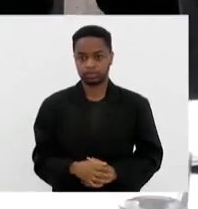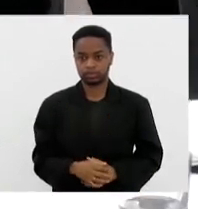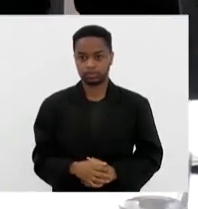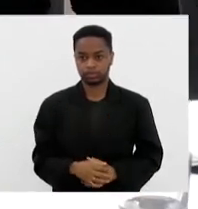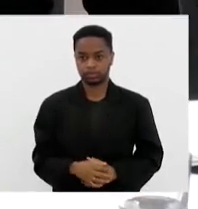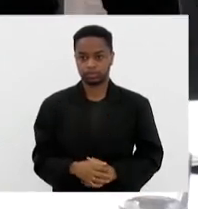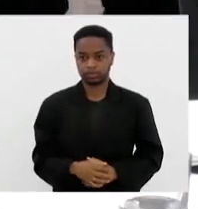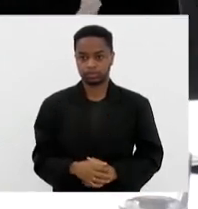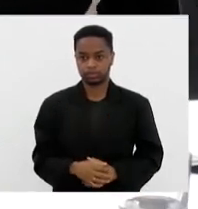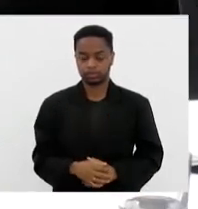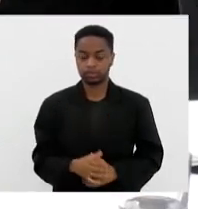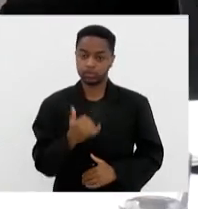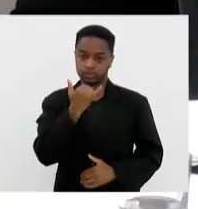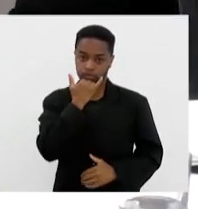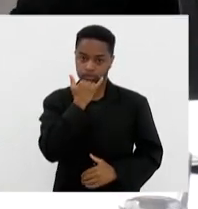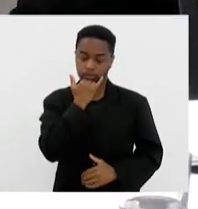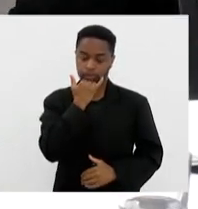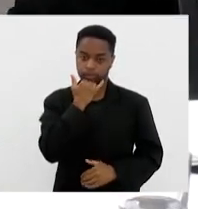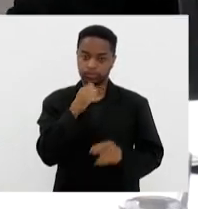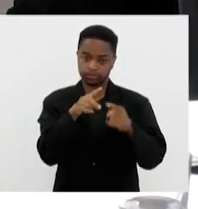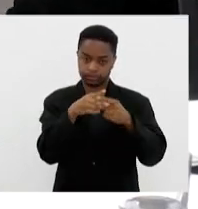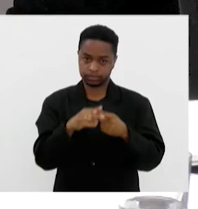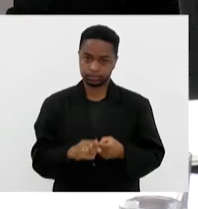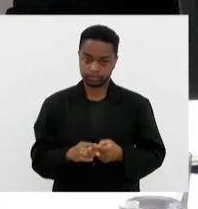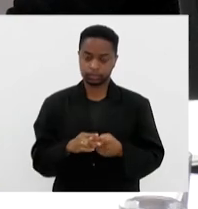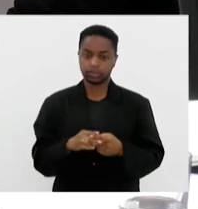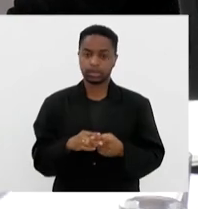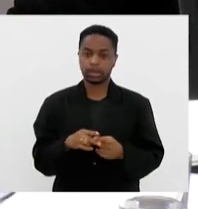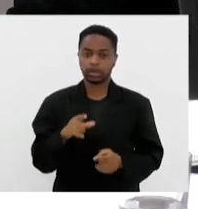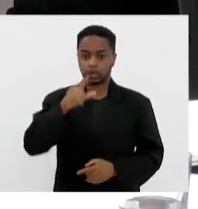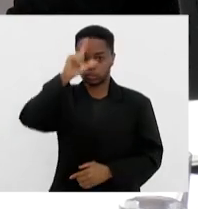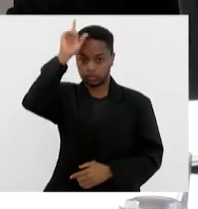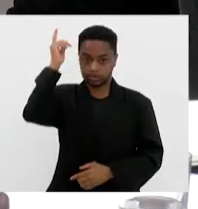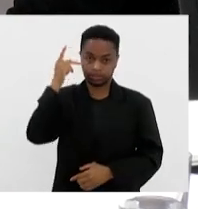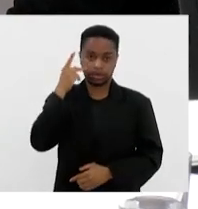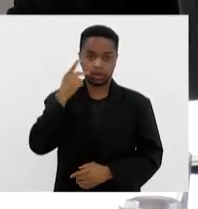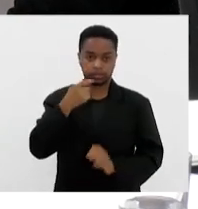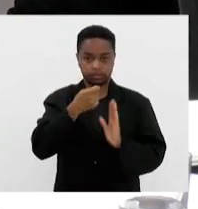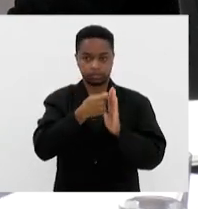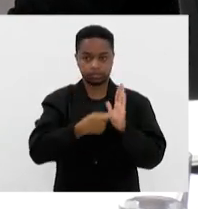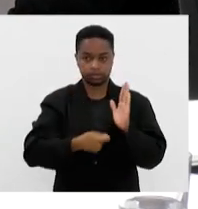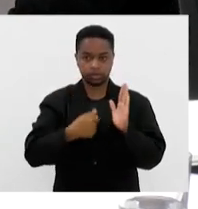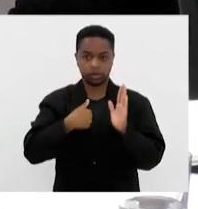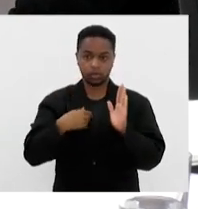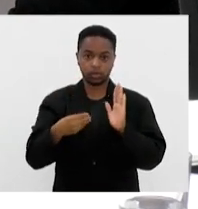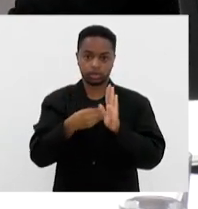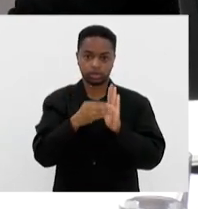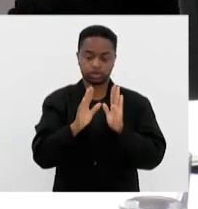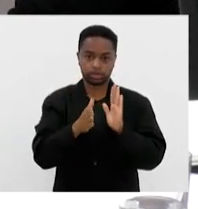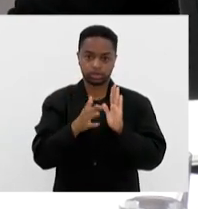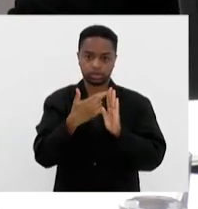É, tem que desculpa, retificando aqui, designar o deputado Luiz Paulo, eu designei, relator do vencido.